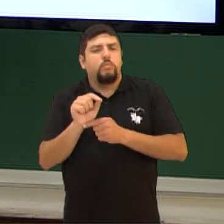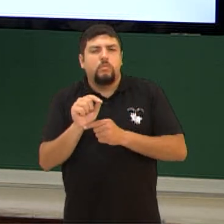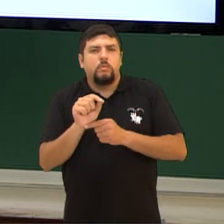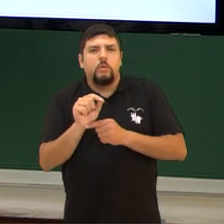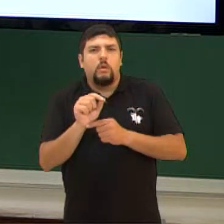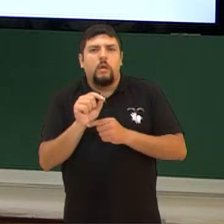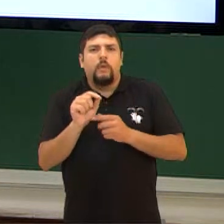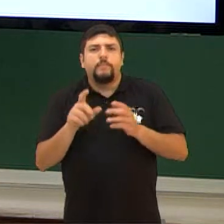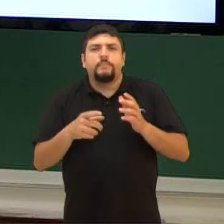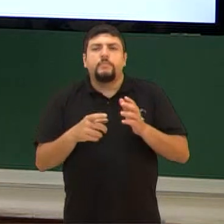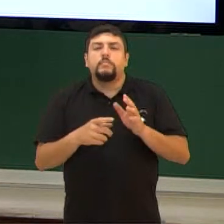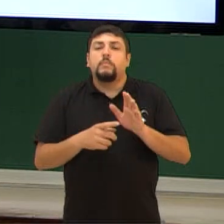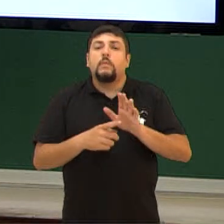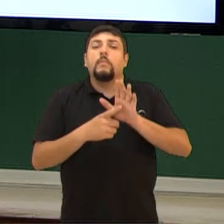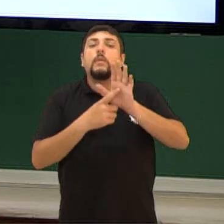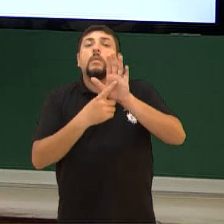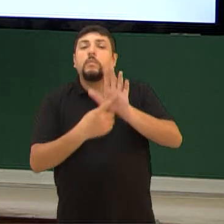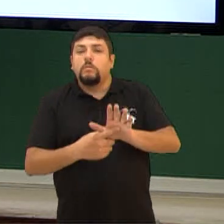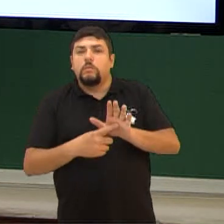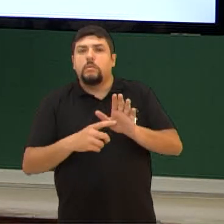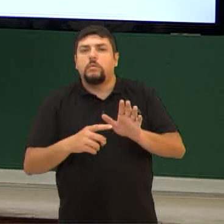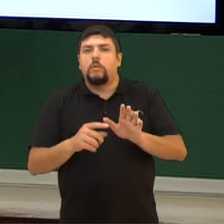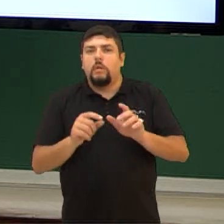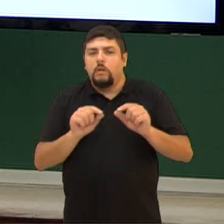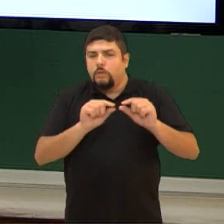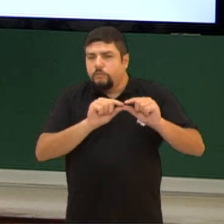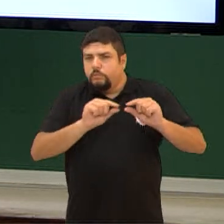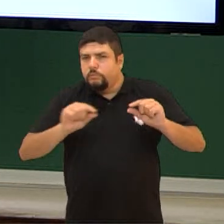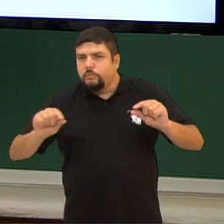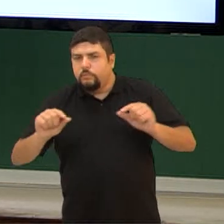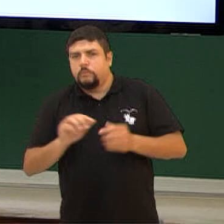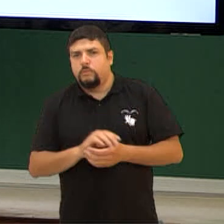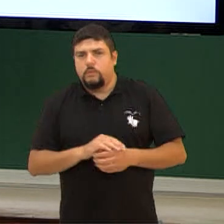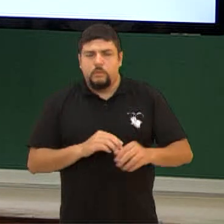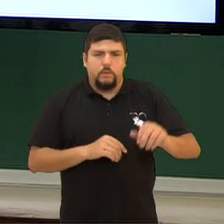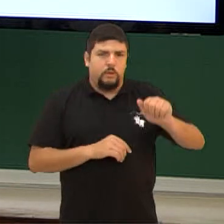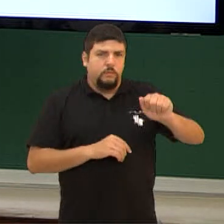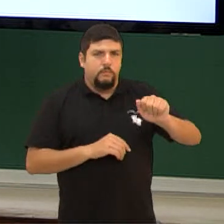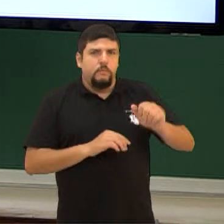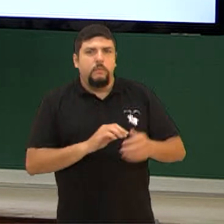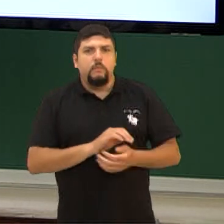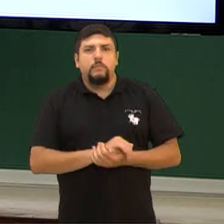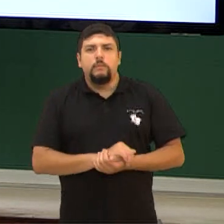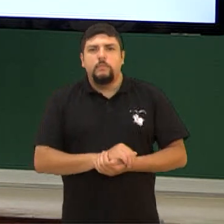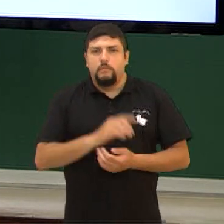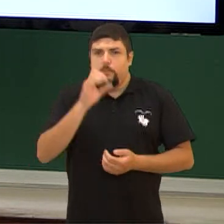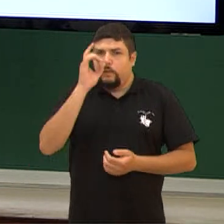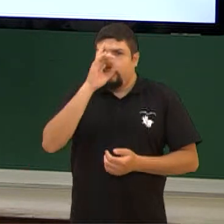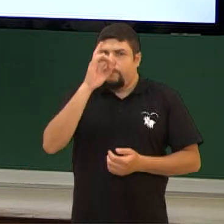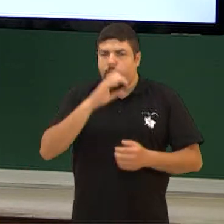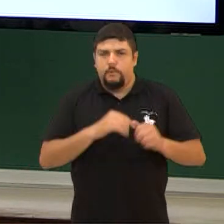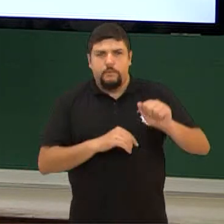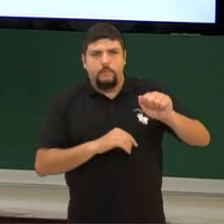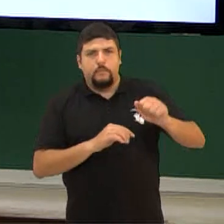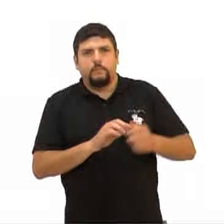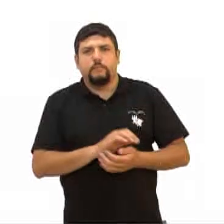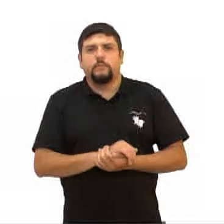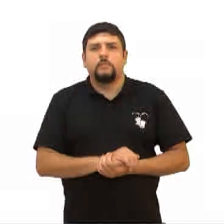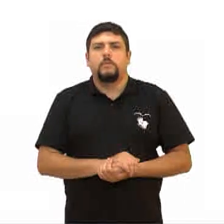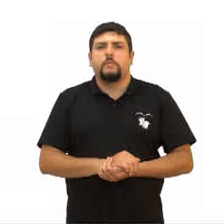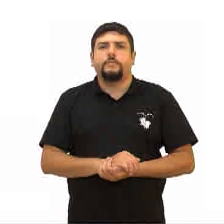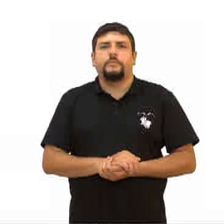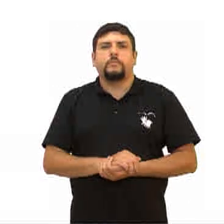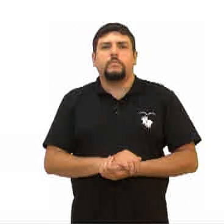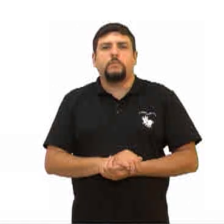que indicasse a definição que aqui está. Então, a letra A, que está em verde aqui, ó. The way two